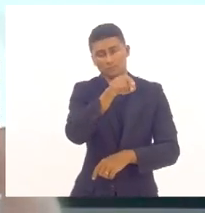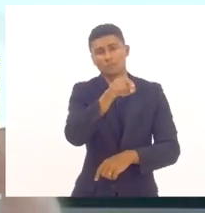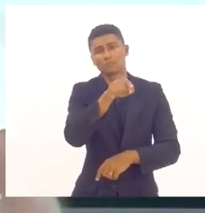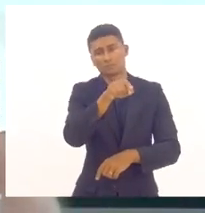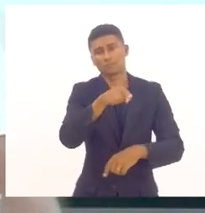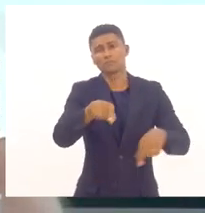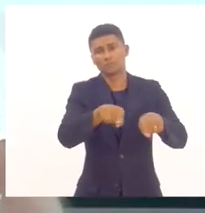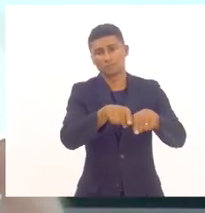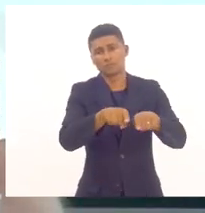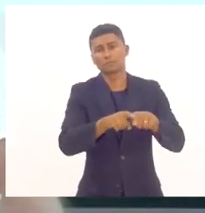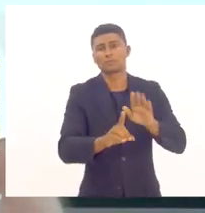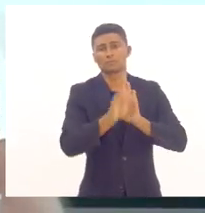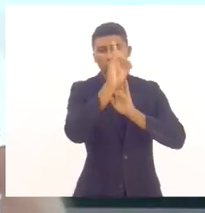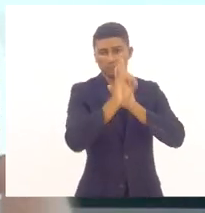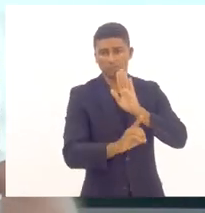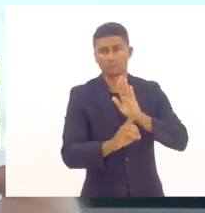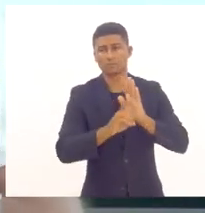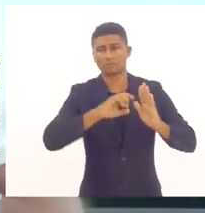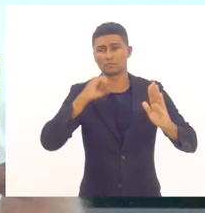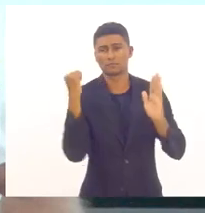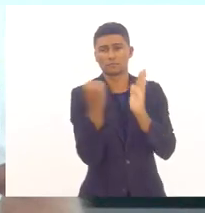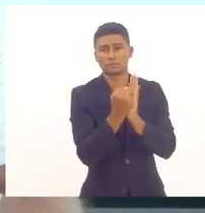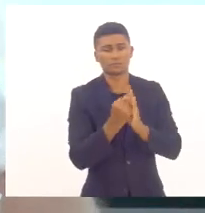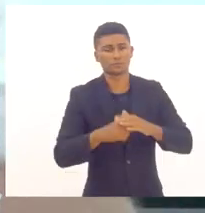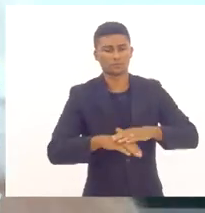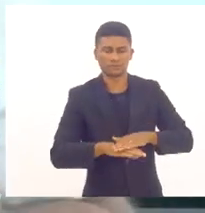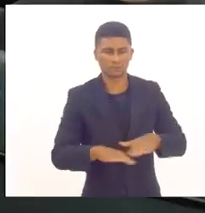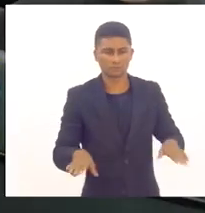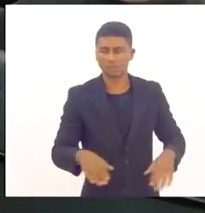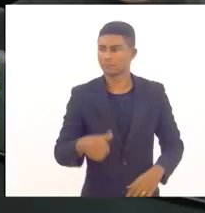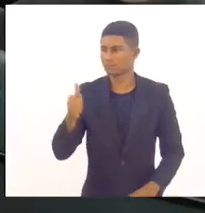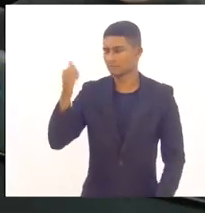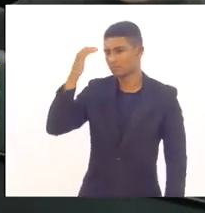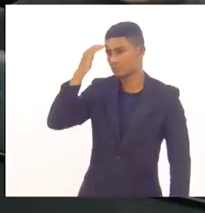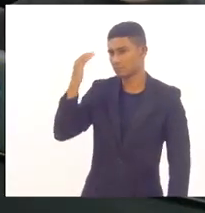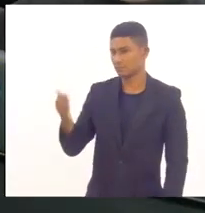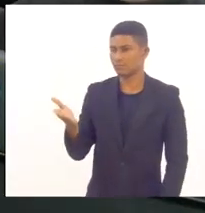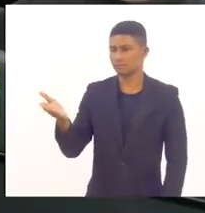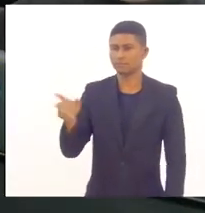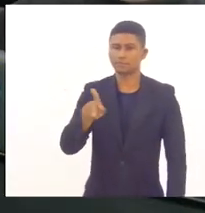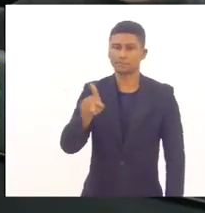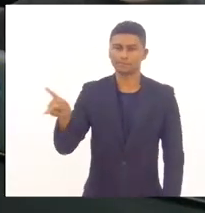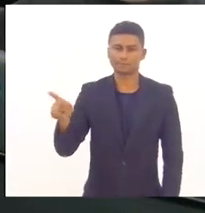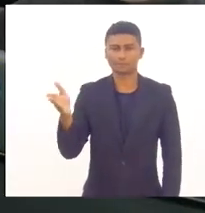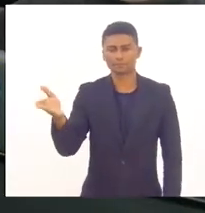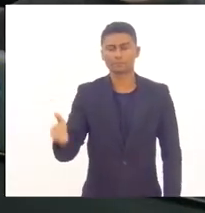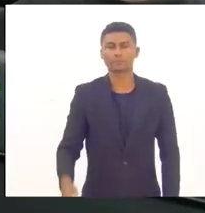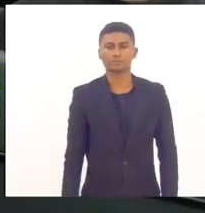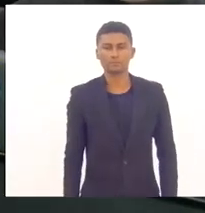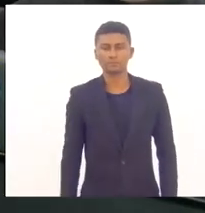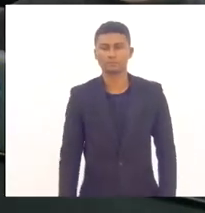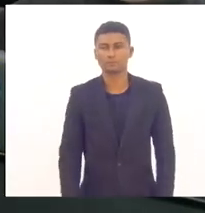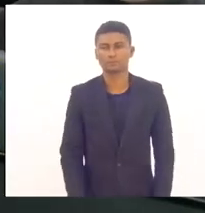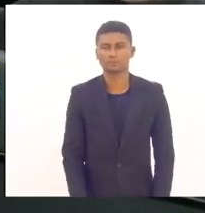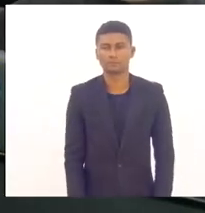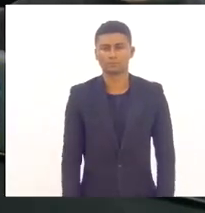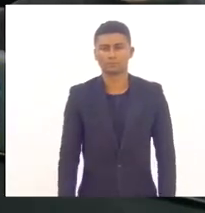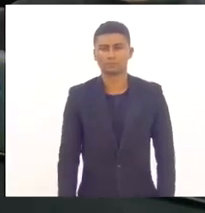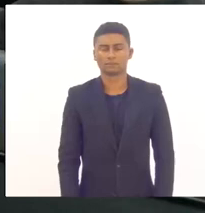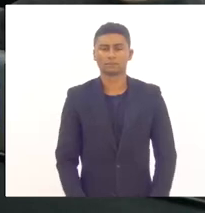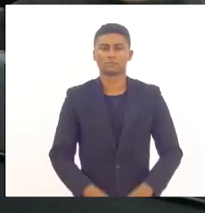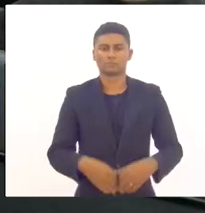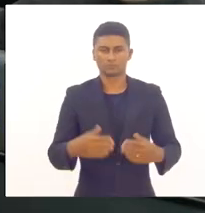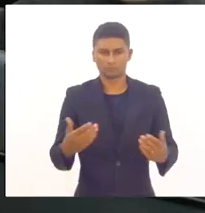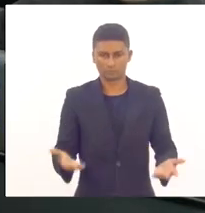e tem o direito de ser patrimônio. Obrigado. Um pouco isso, tá bom, senhor presidente? Obrigado, presidente Robertinho. Antes de